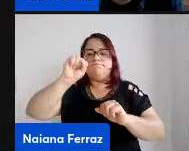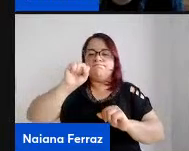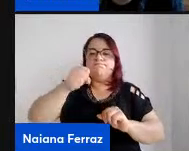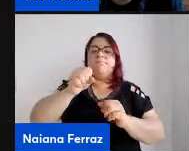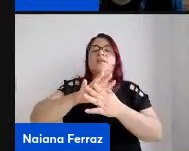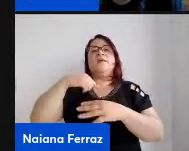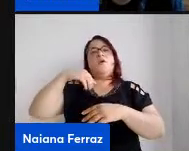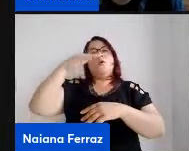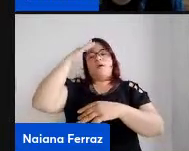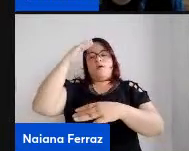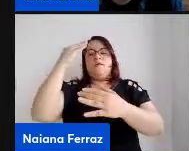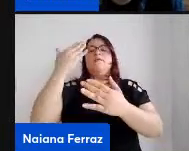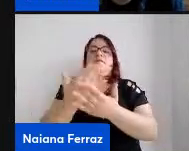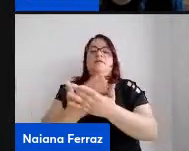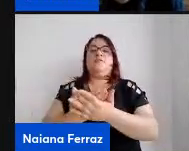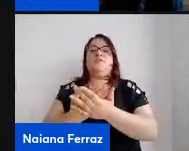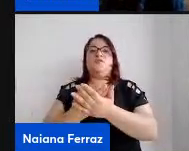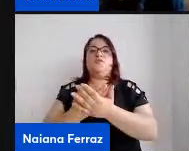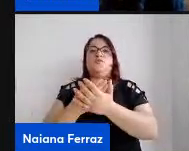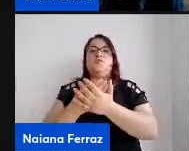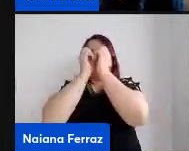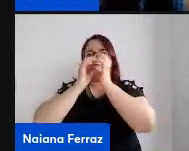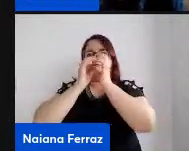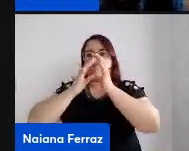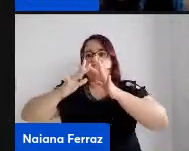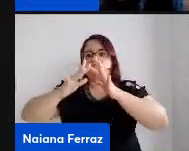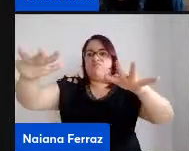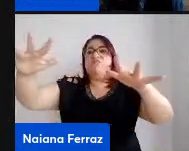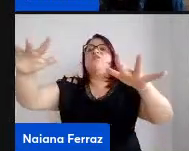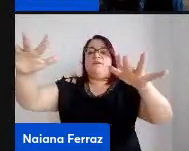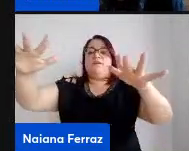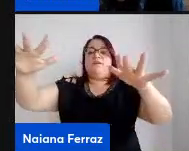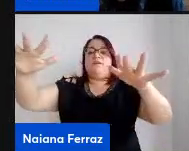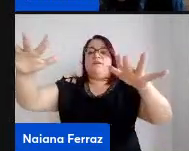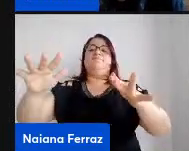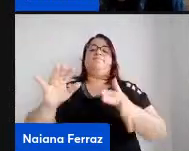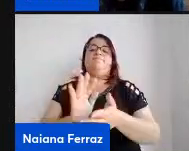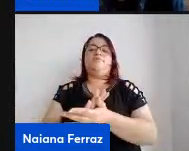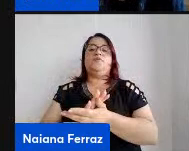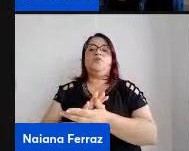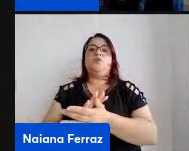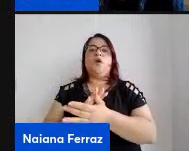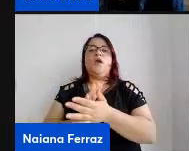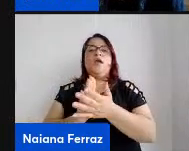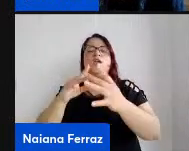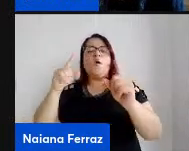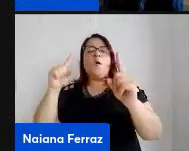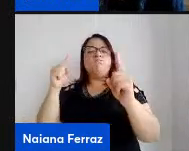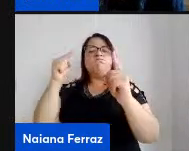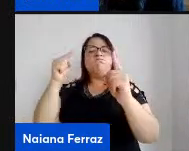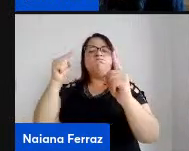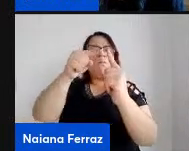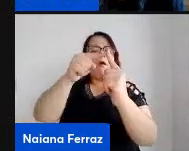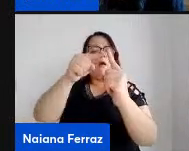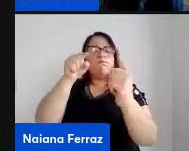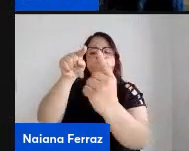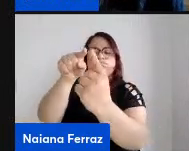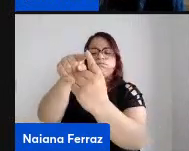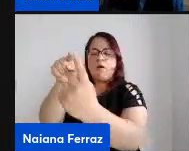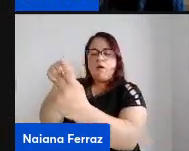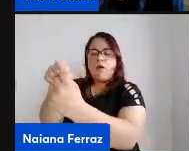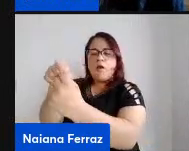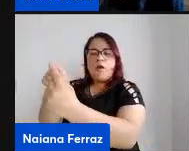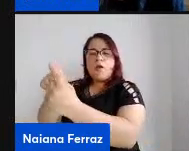se multiplicando muito e atingindo uma grande parte dos